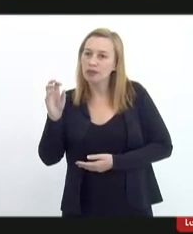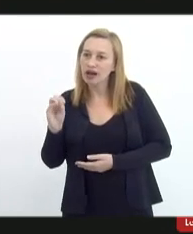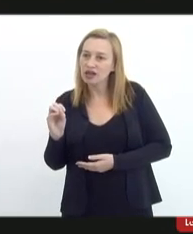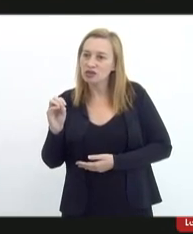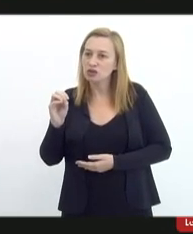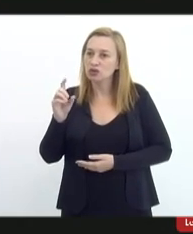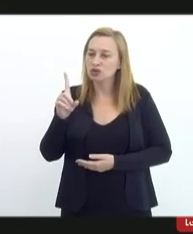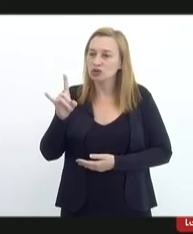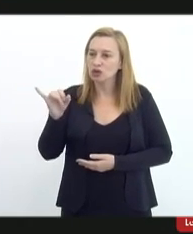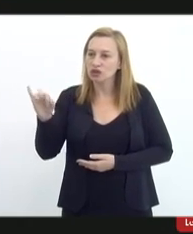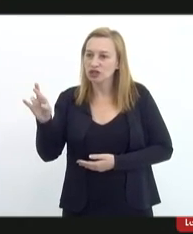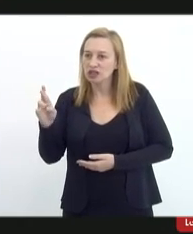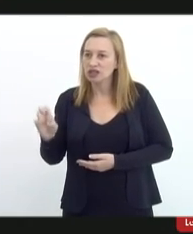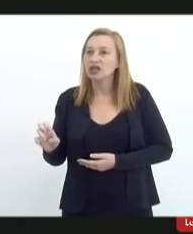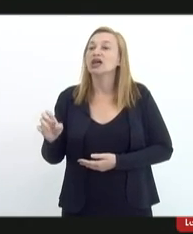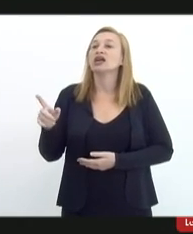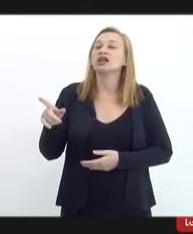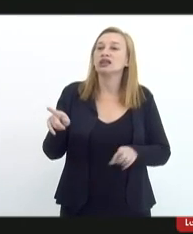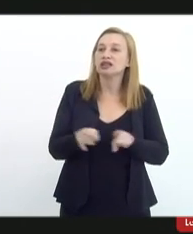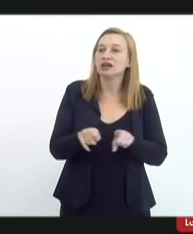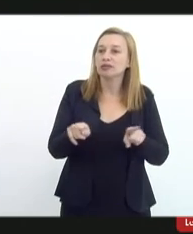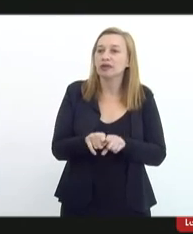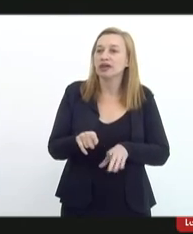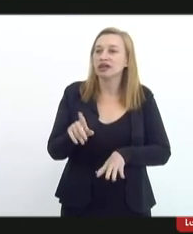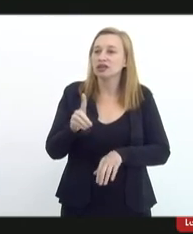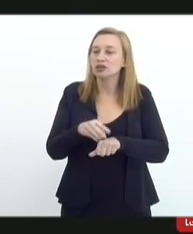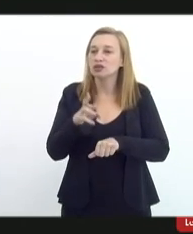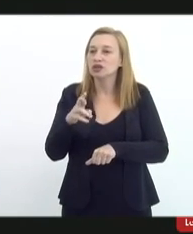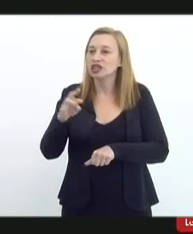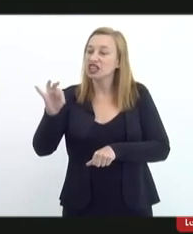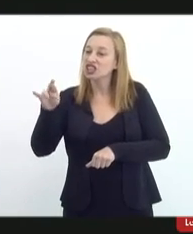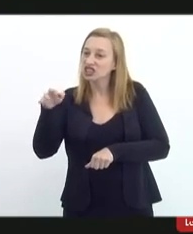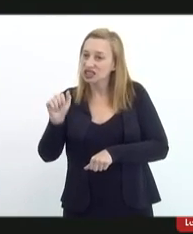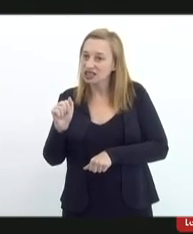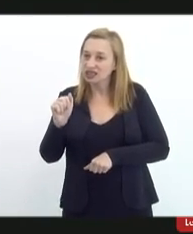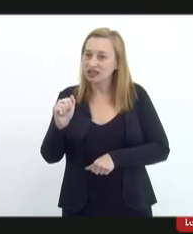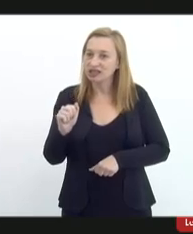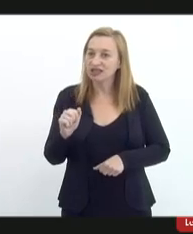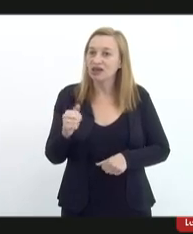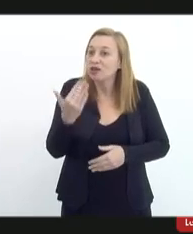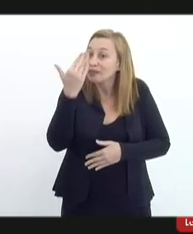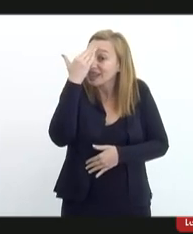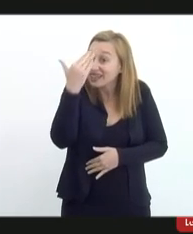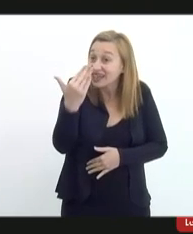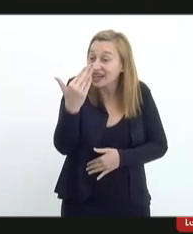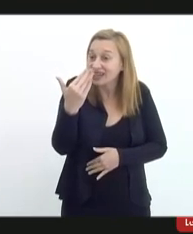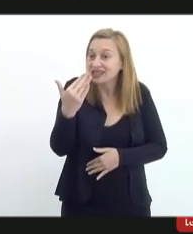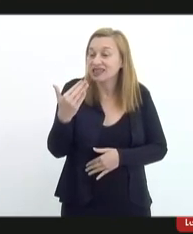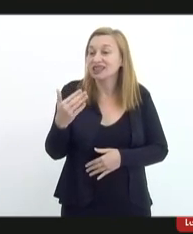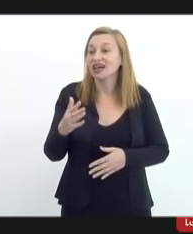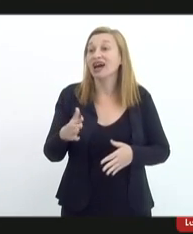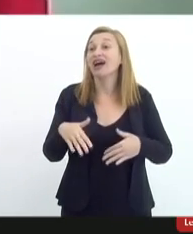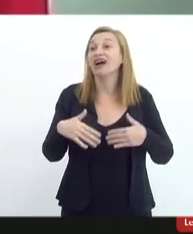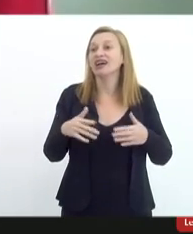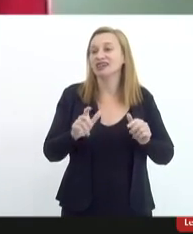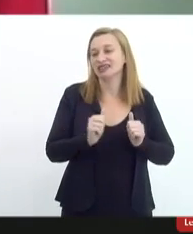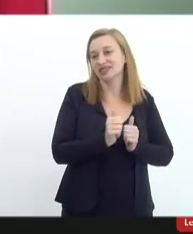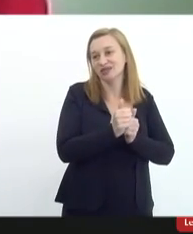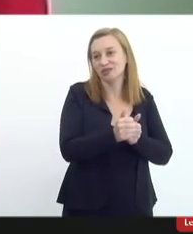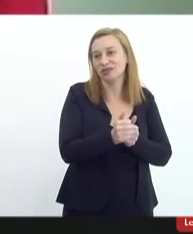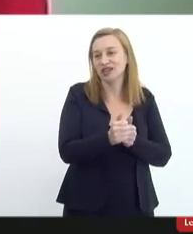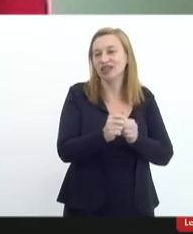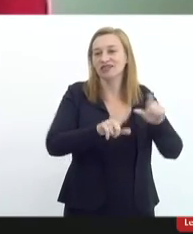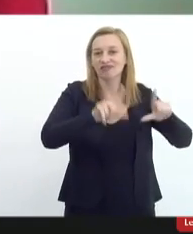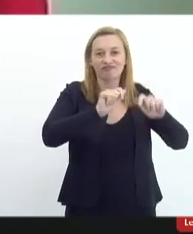Dodges, e também a nossa queridíssima doutora Cristina Vital da Cunha. E muitíssimo obrigada a quem nos acompanha aqui